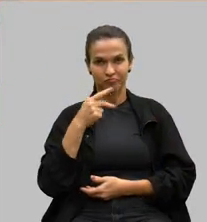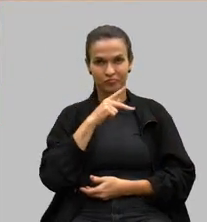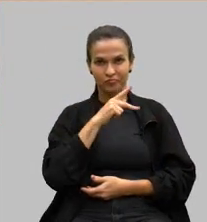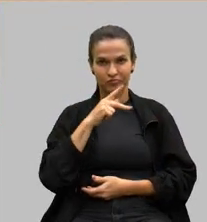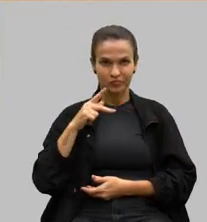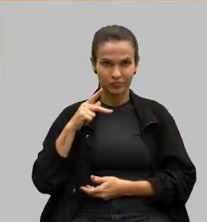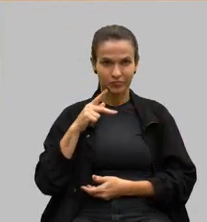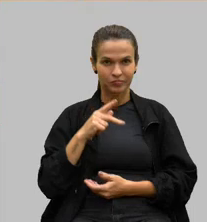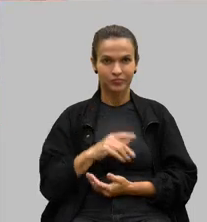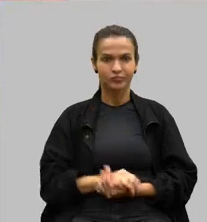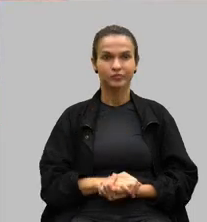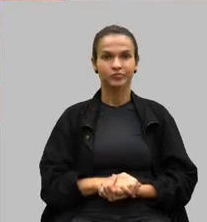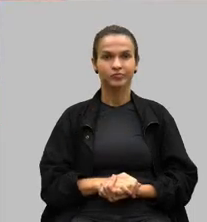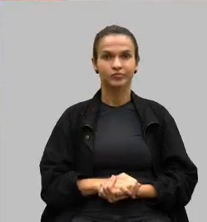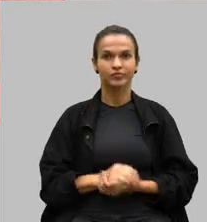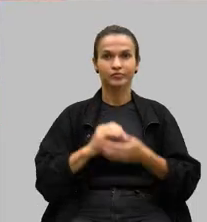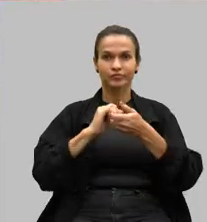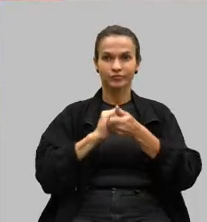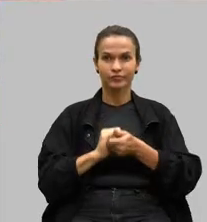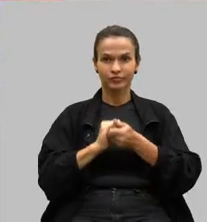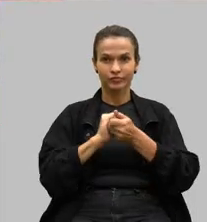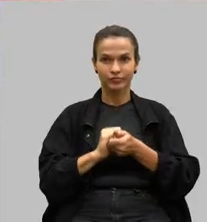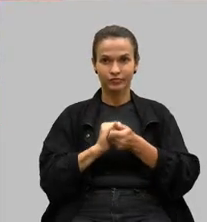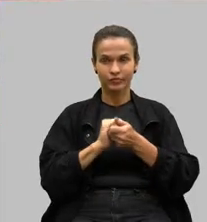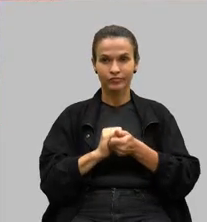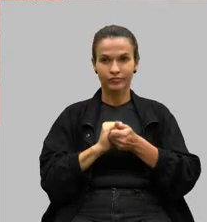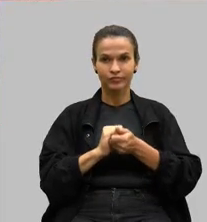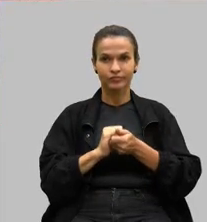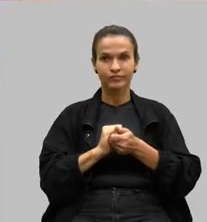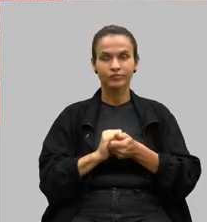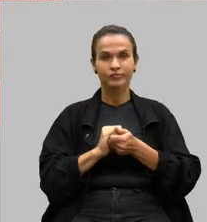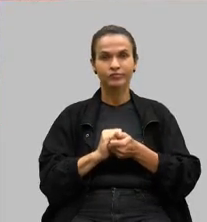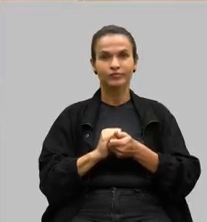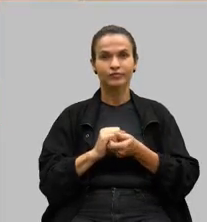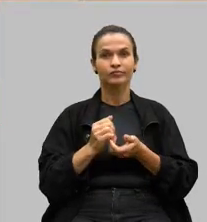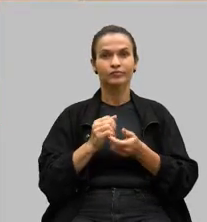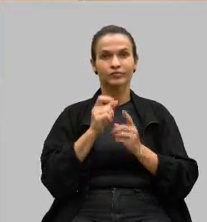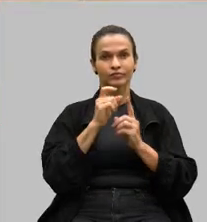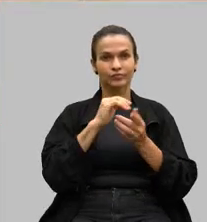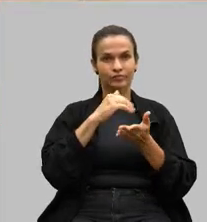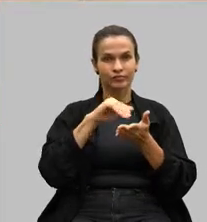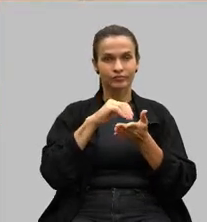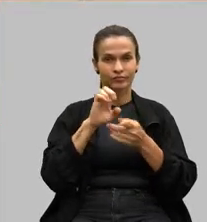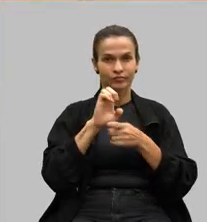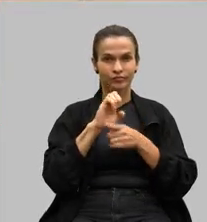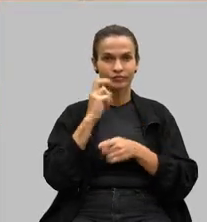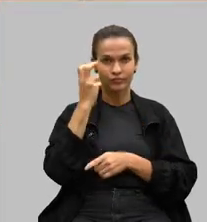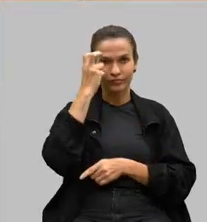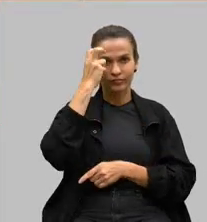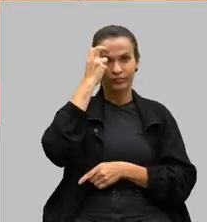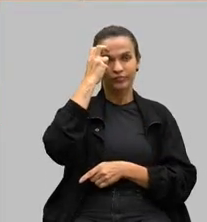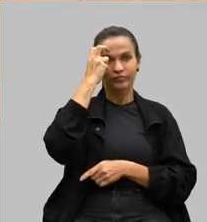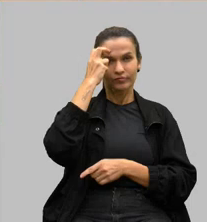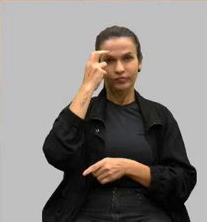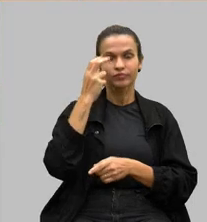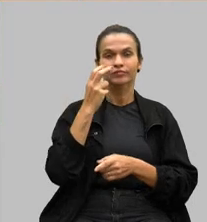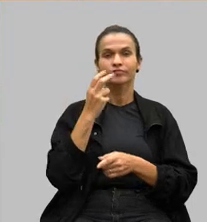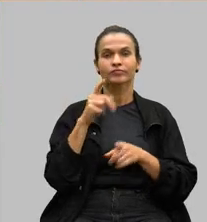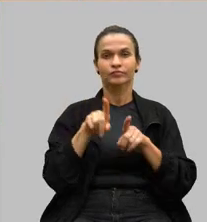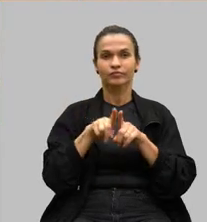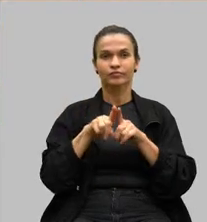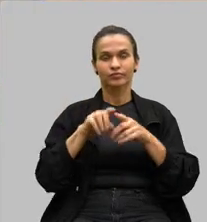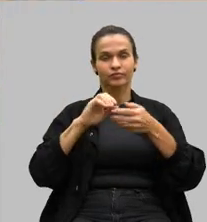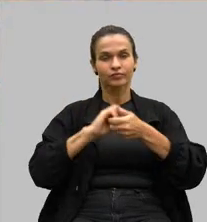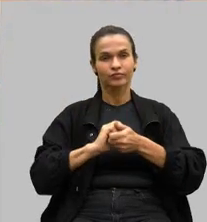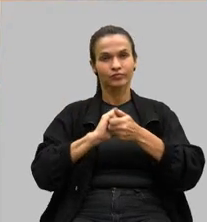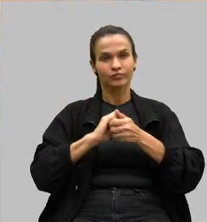Leninha cumprimentar o secretário de estado da Cultura em nome dele cumprimentar toda